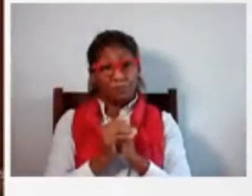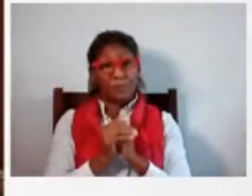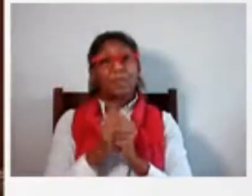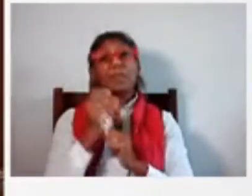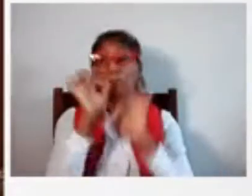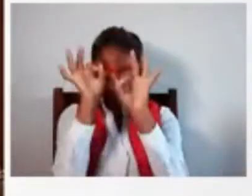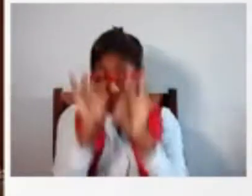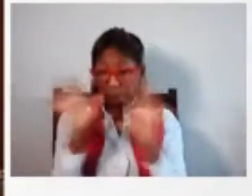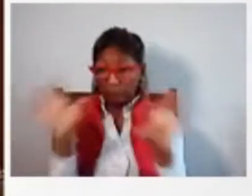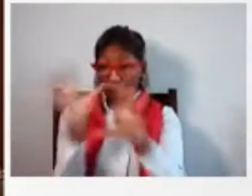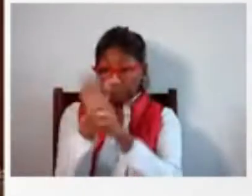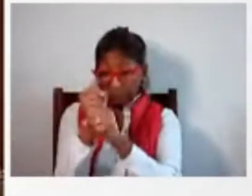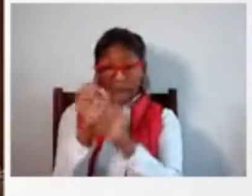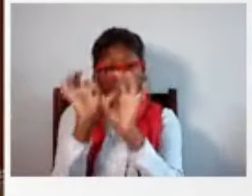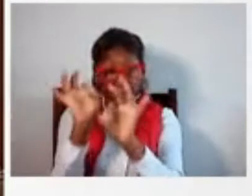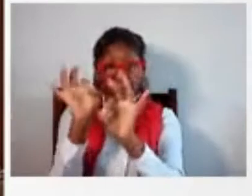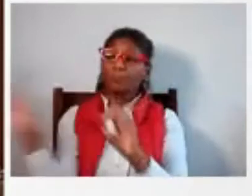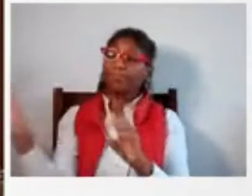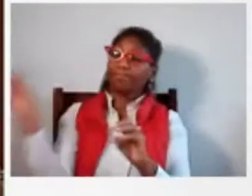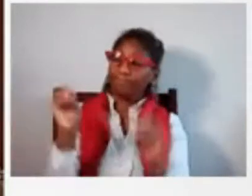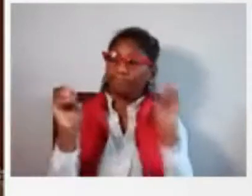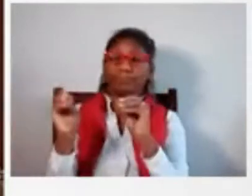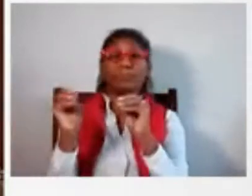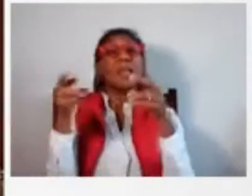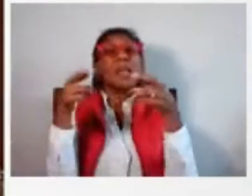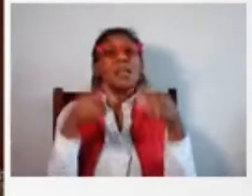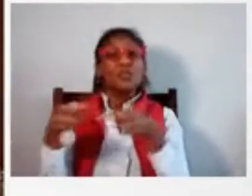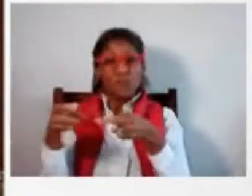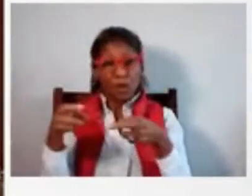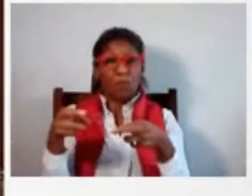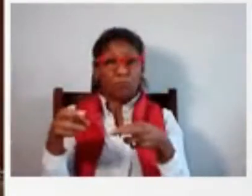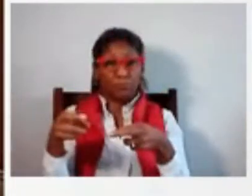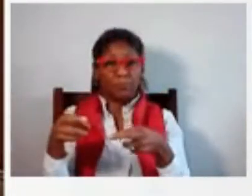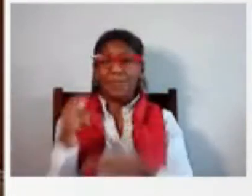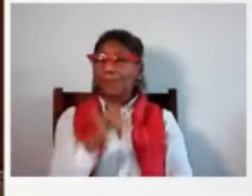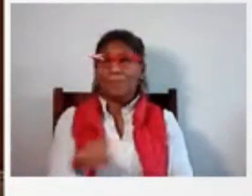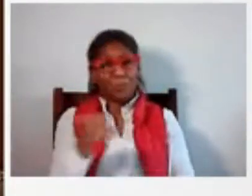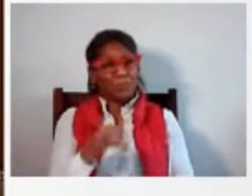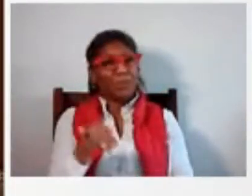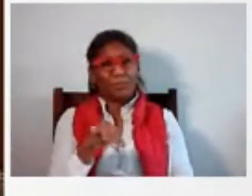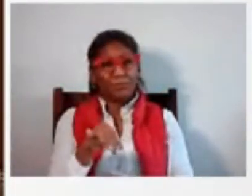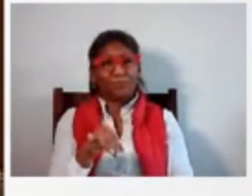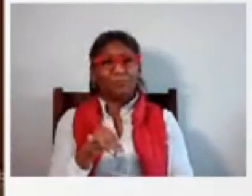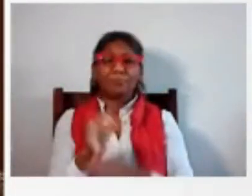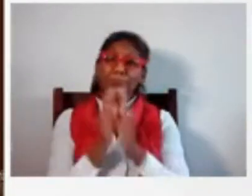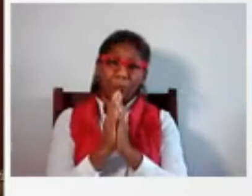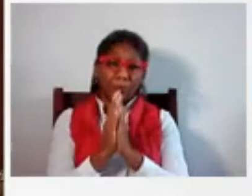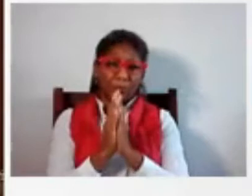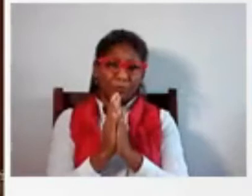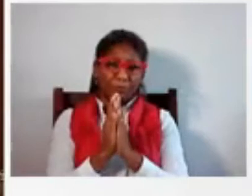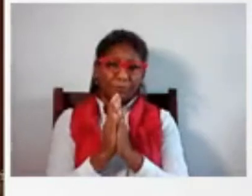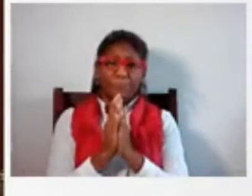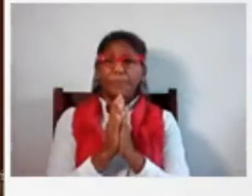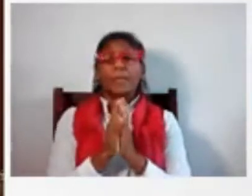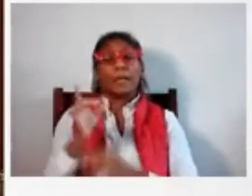representem aquilo que cada região está vivenciando. Como eu disse, é o dedo no pulso, ou como algum